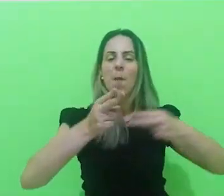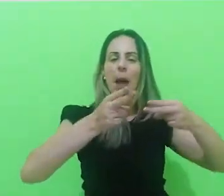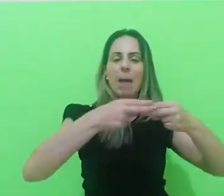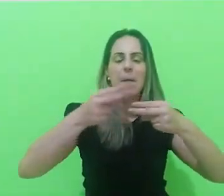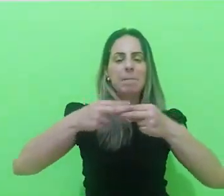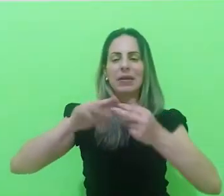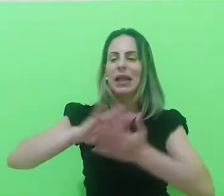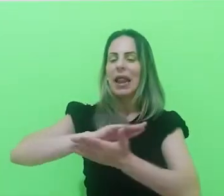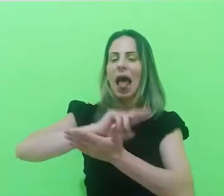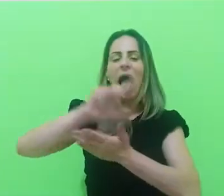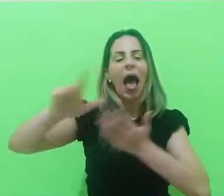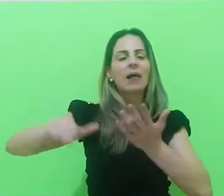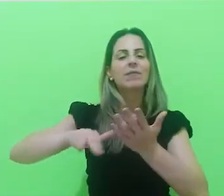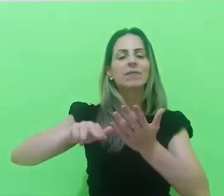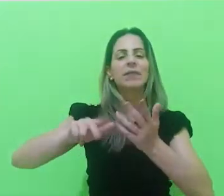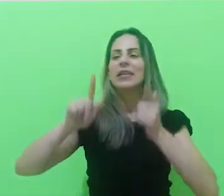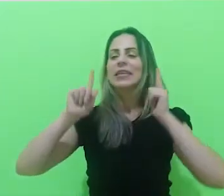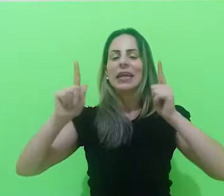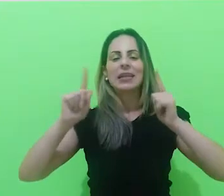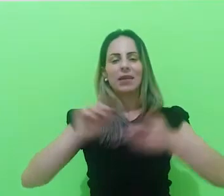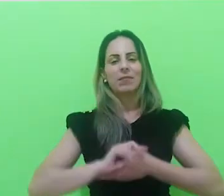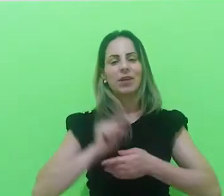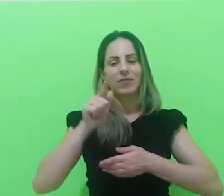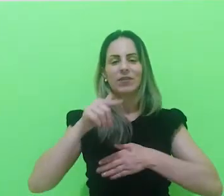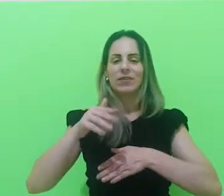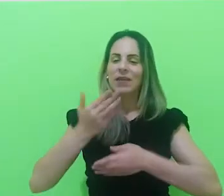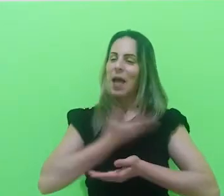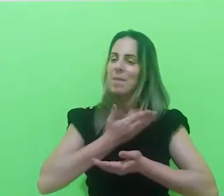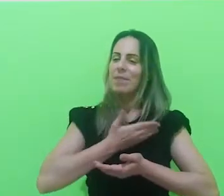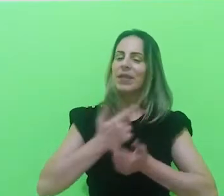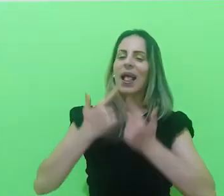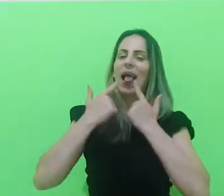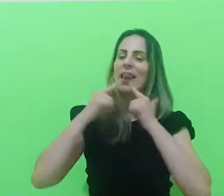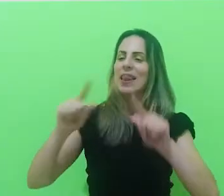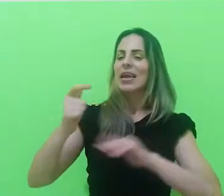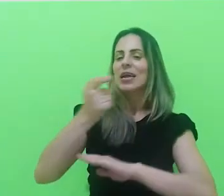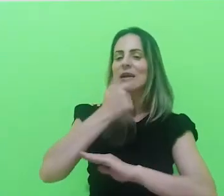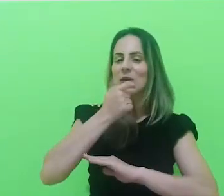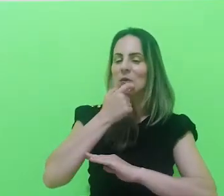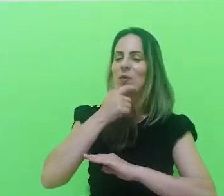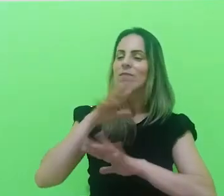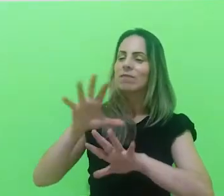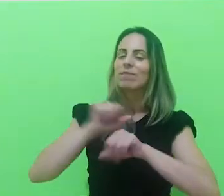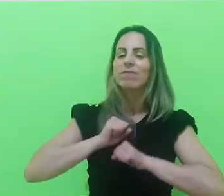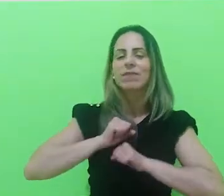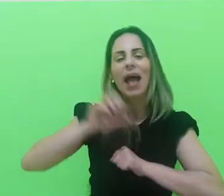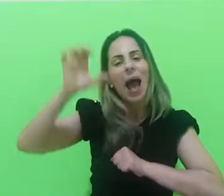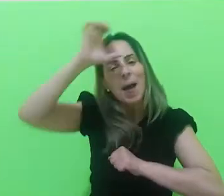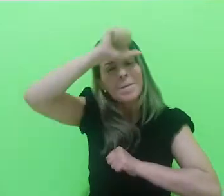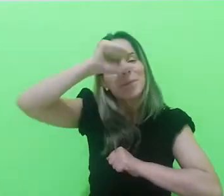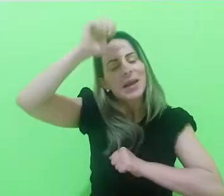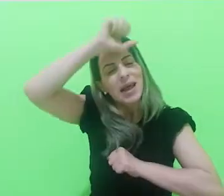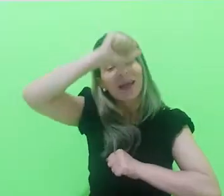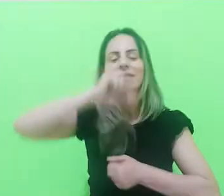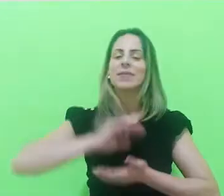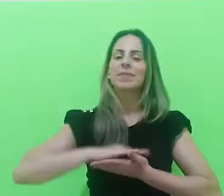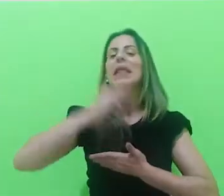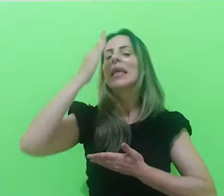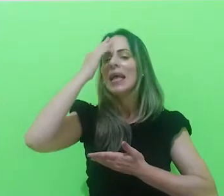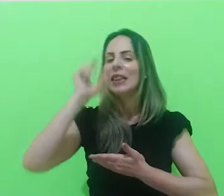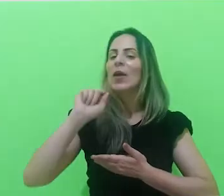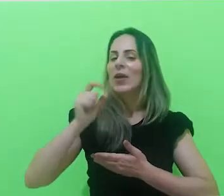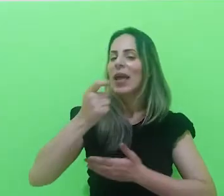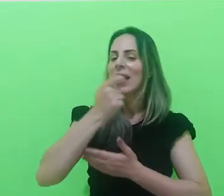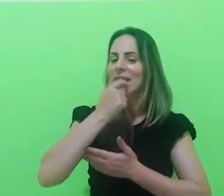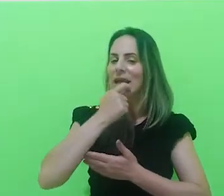de entretenimento. Então, faça a sua amizade com o idioma, aproprie-se dele para você, porque com certeza